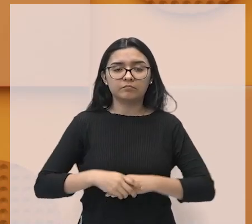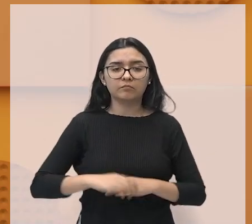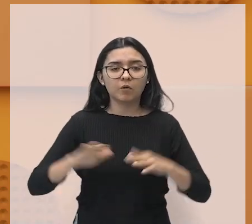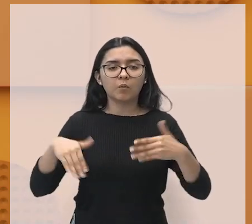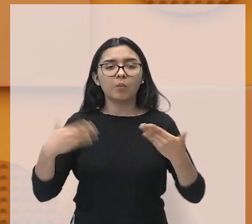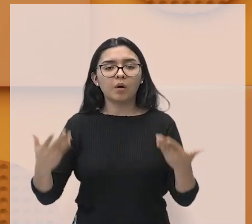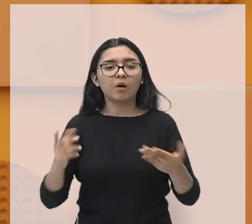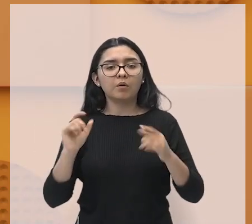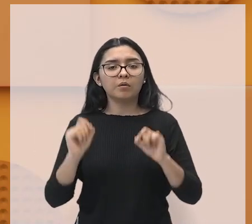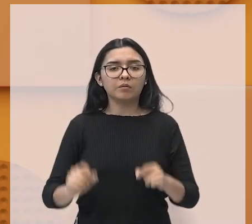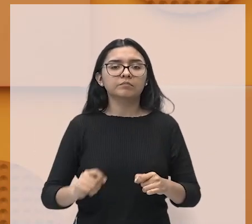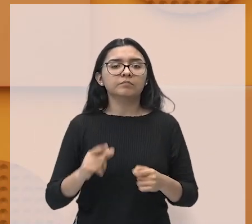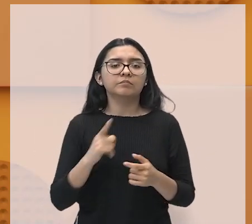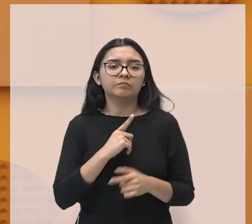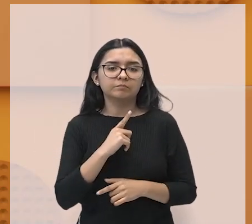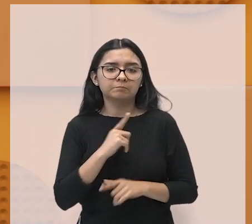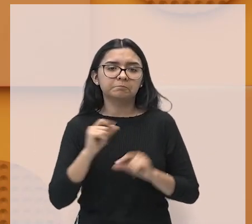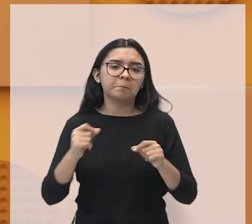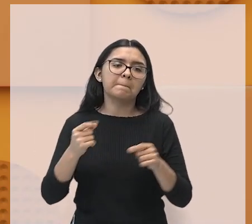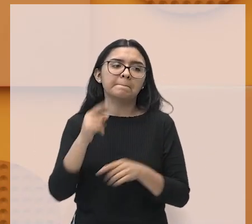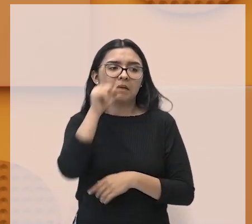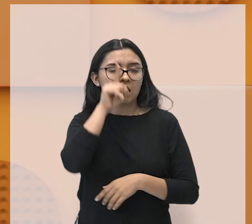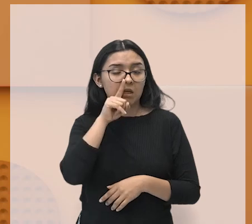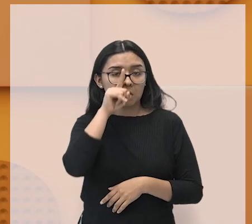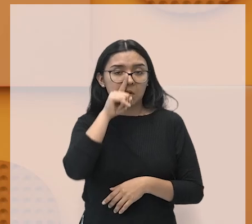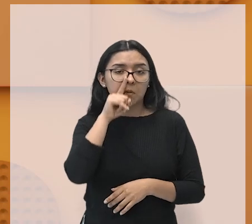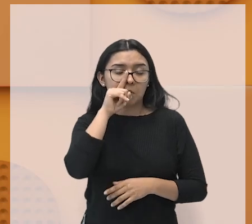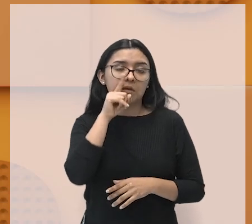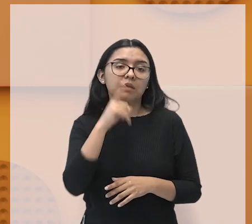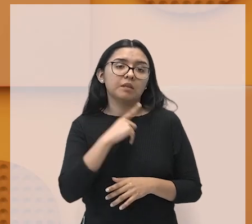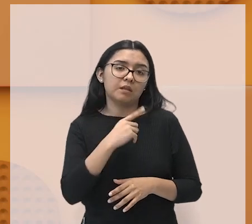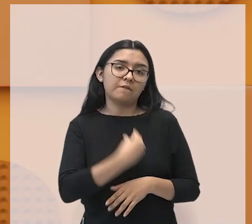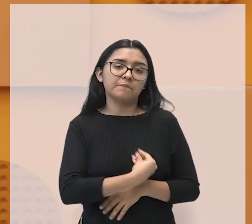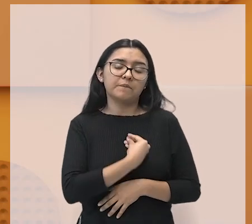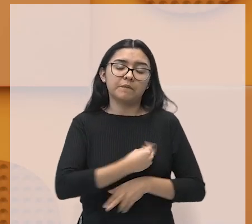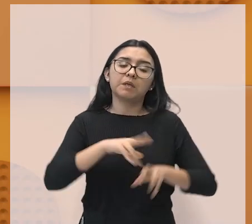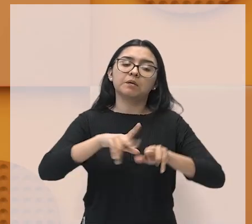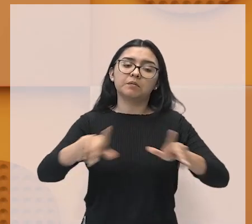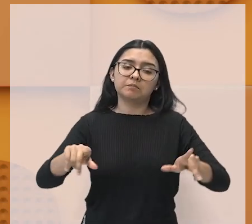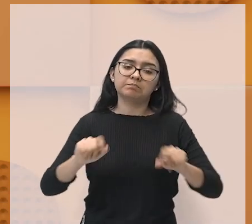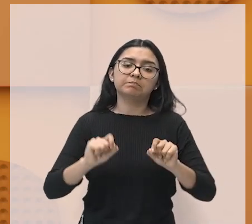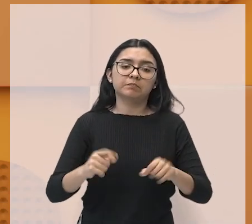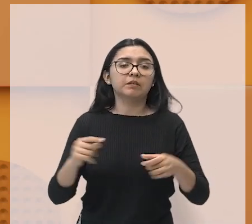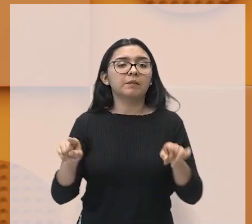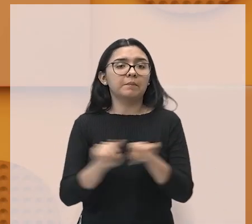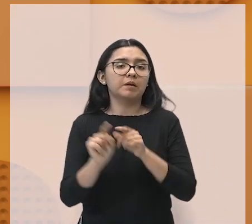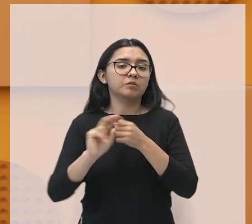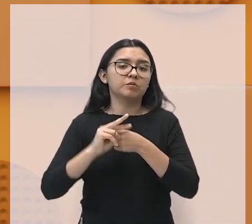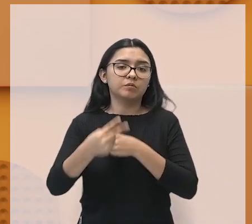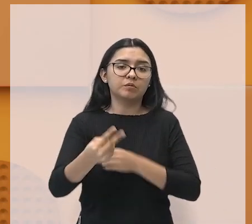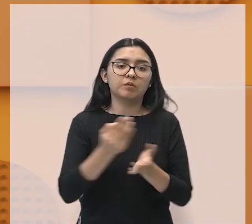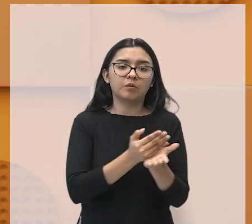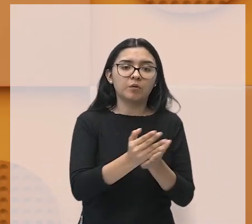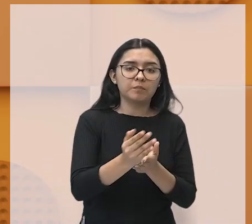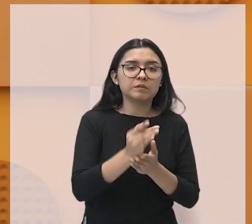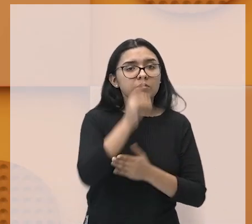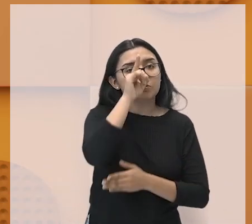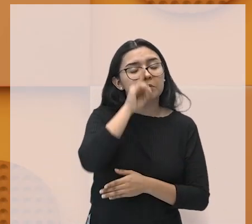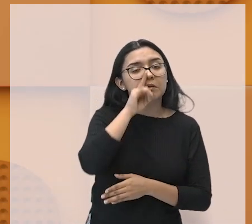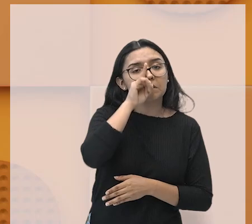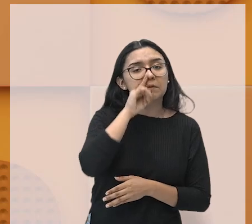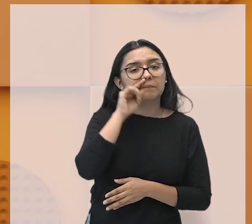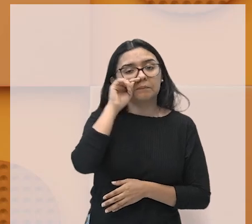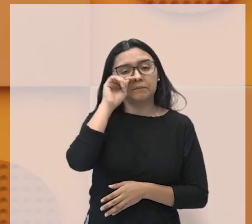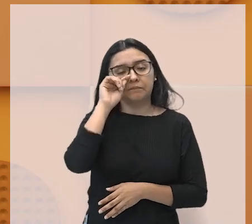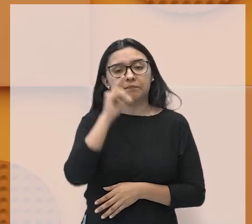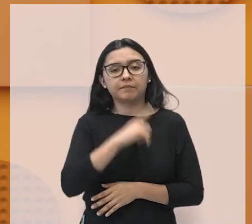então algumas ameaças que a biodiversidade vem sofrendo e então as suas consequências. Começando pelas ameaças, a gente